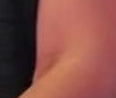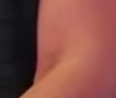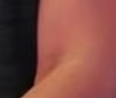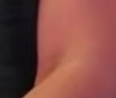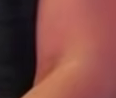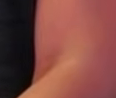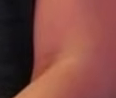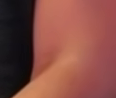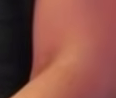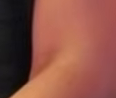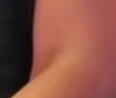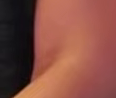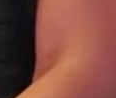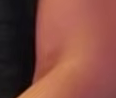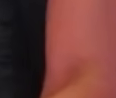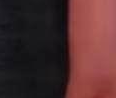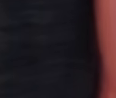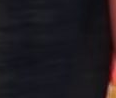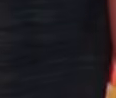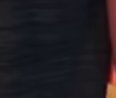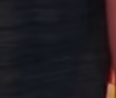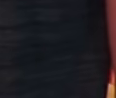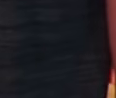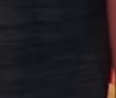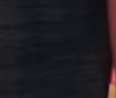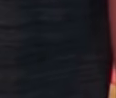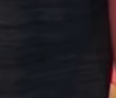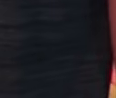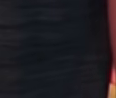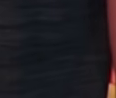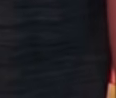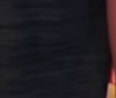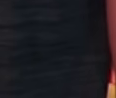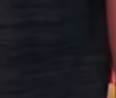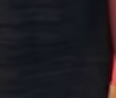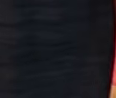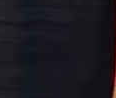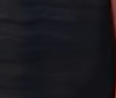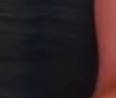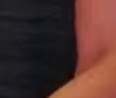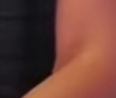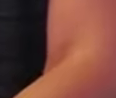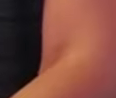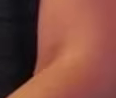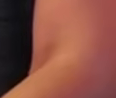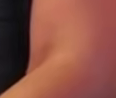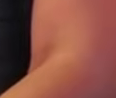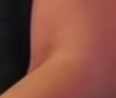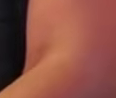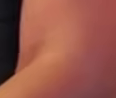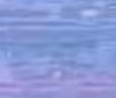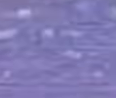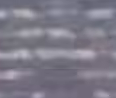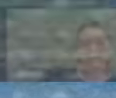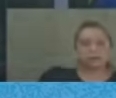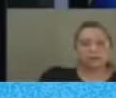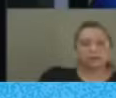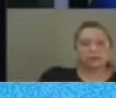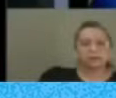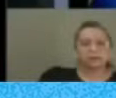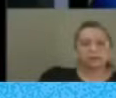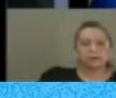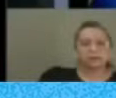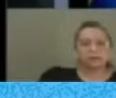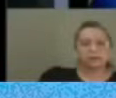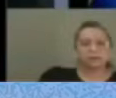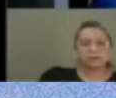dessa defesa da das bets e não dos jogos eletrônicos e depois a gente fala quem que é esse Senador Então vamos ver quem